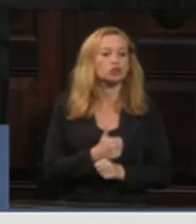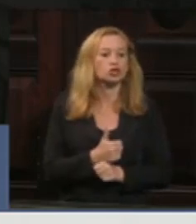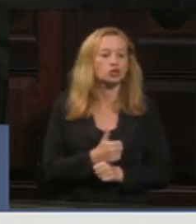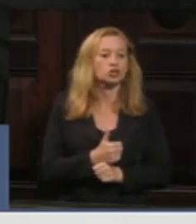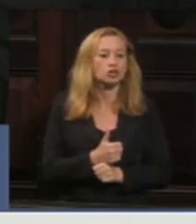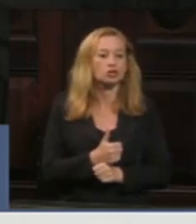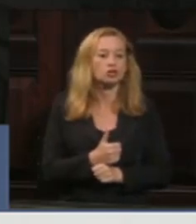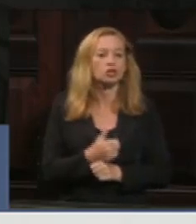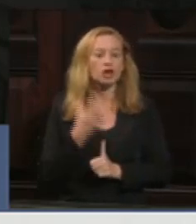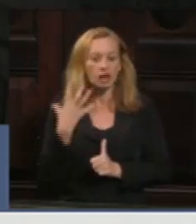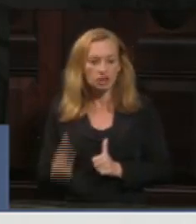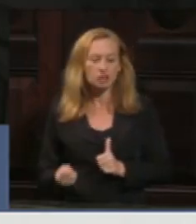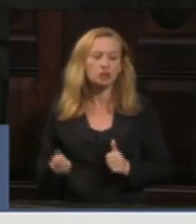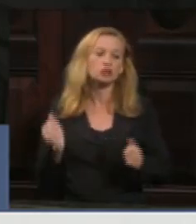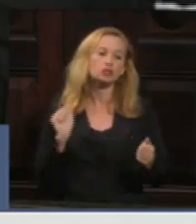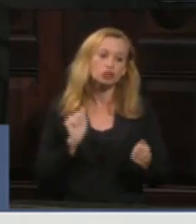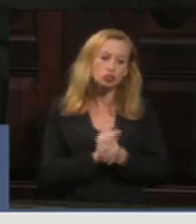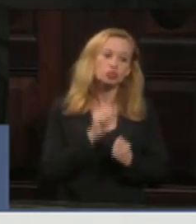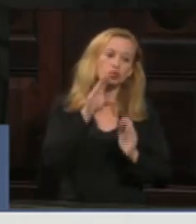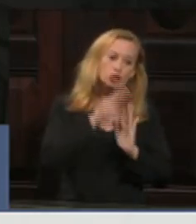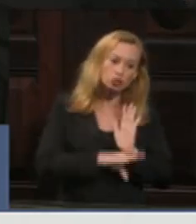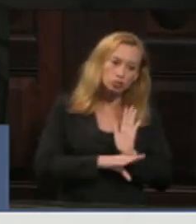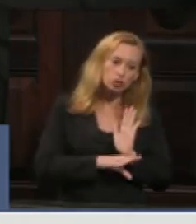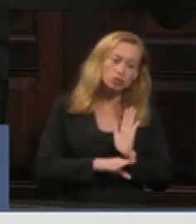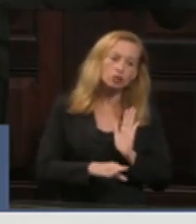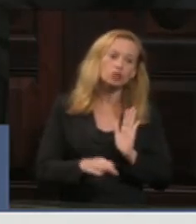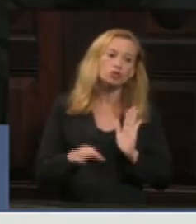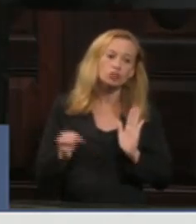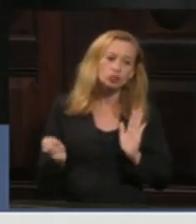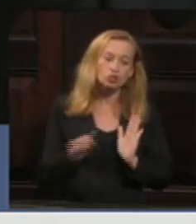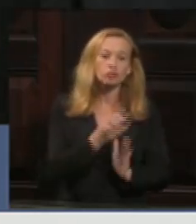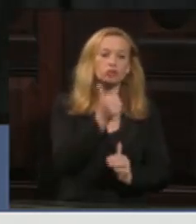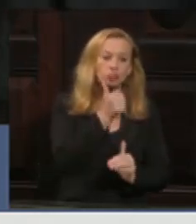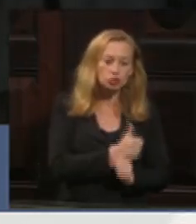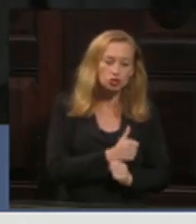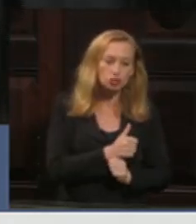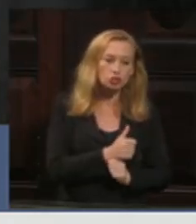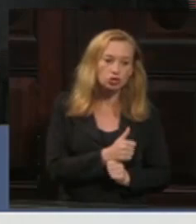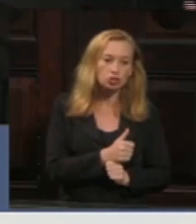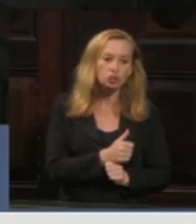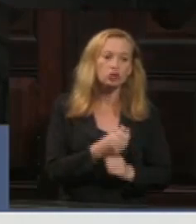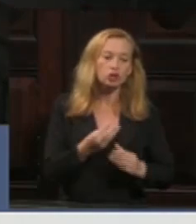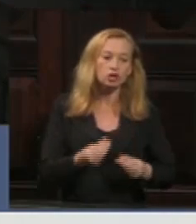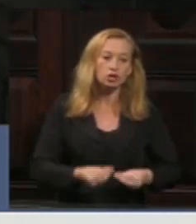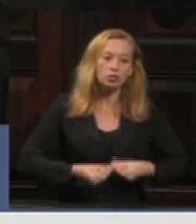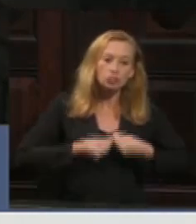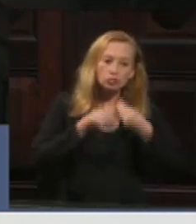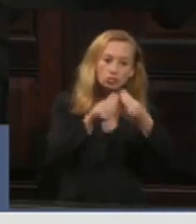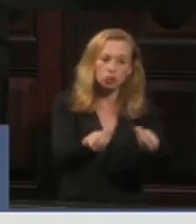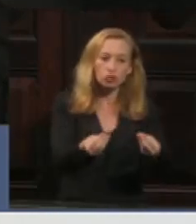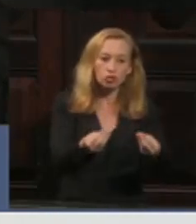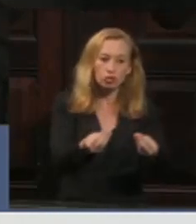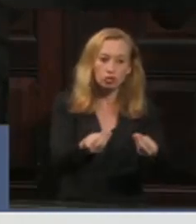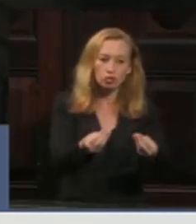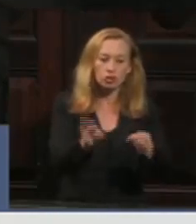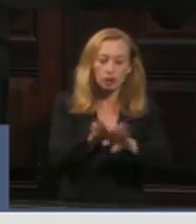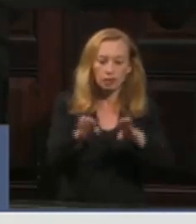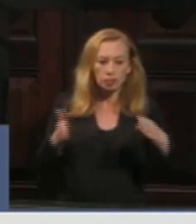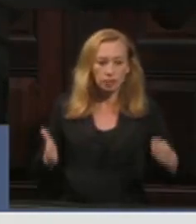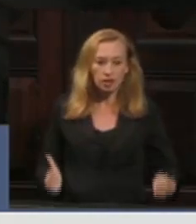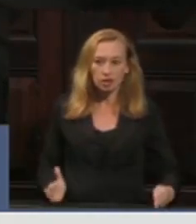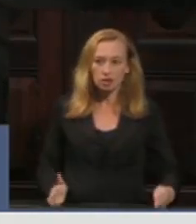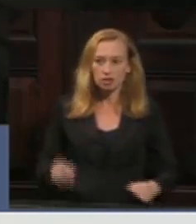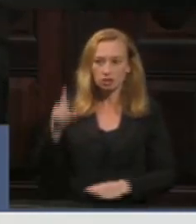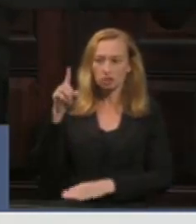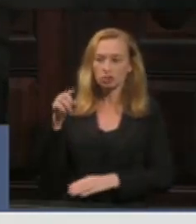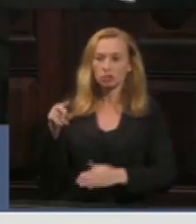é favorável com emendas, concluindo por um substitutivo, da qual eu entrego à mesa para